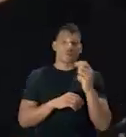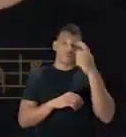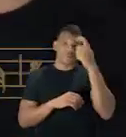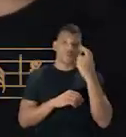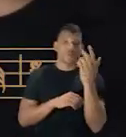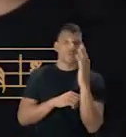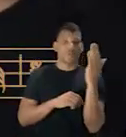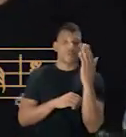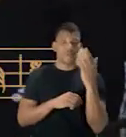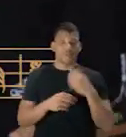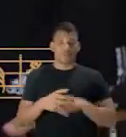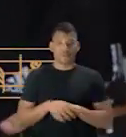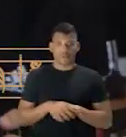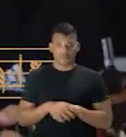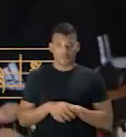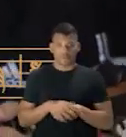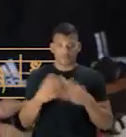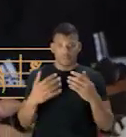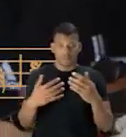A